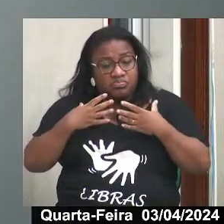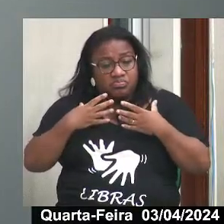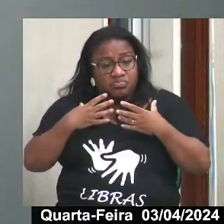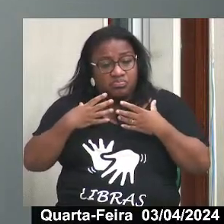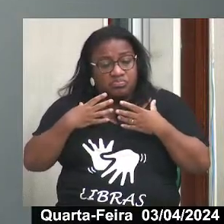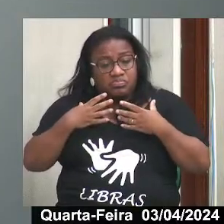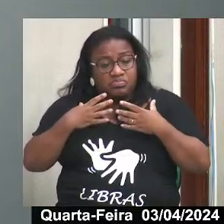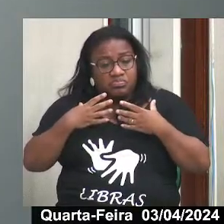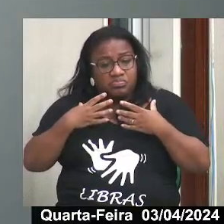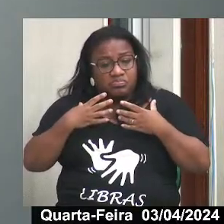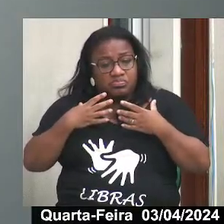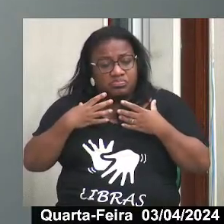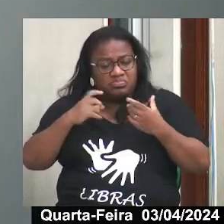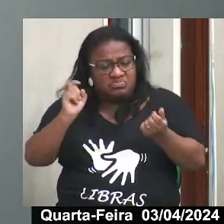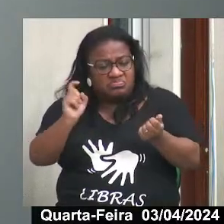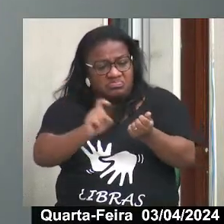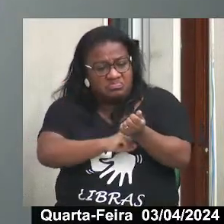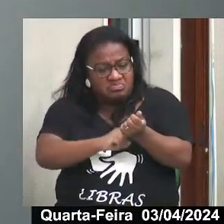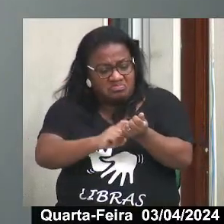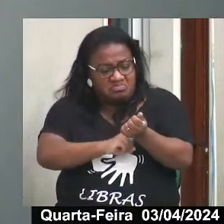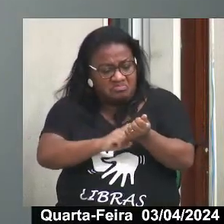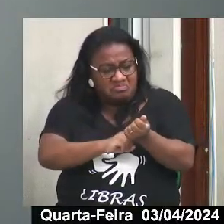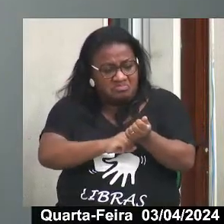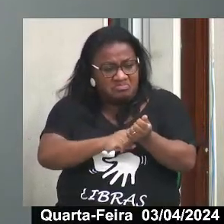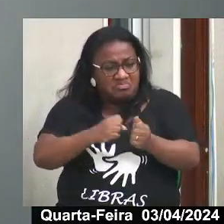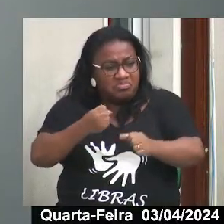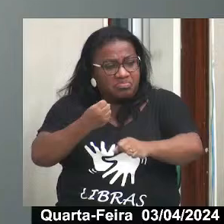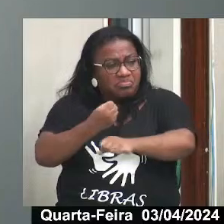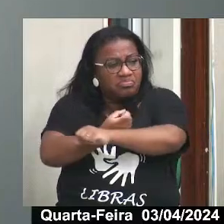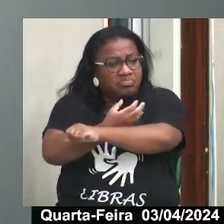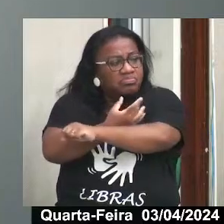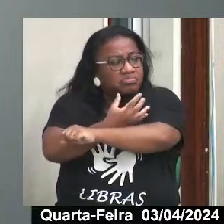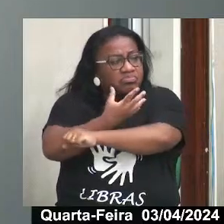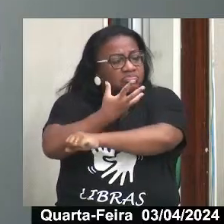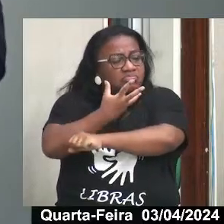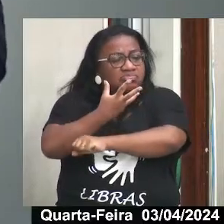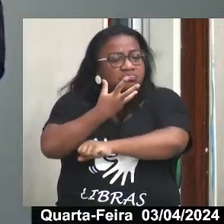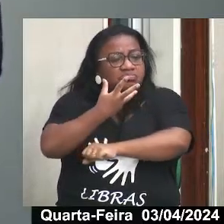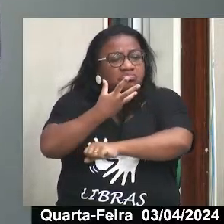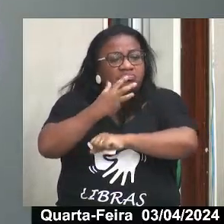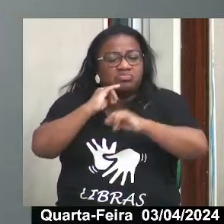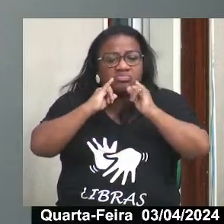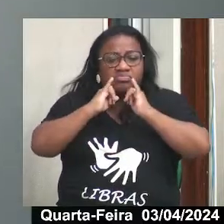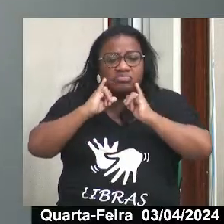de destempero, de raiva, de emoção, subiu